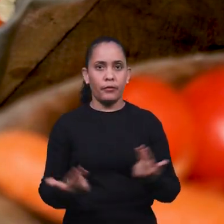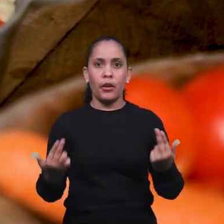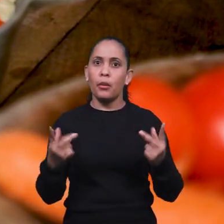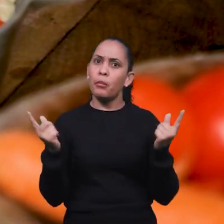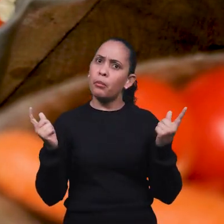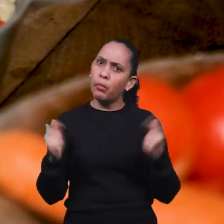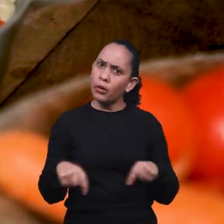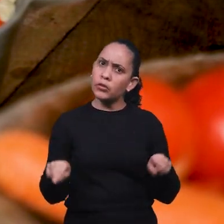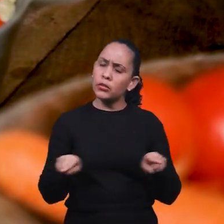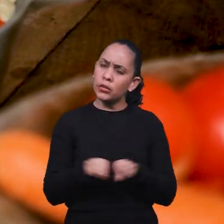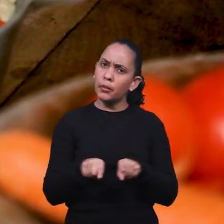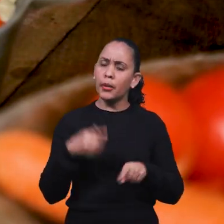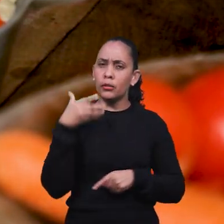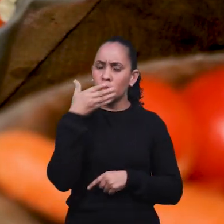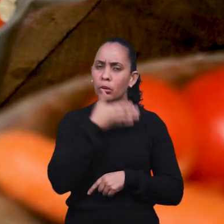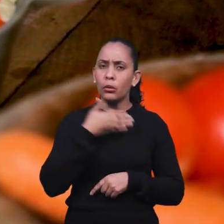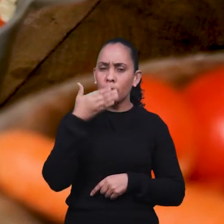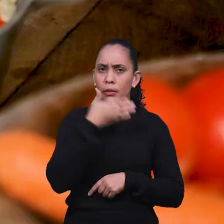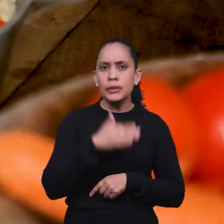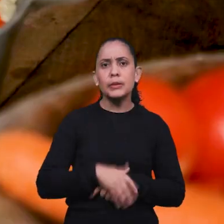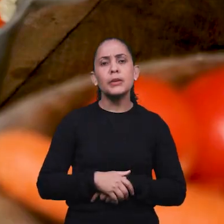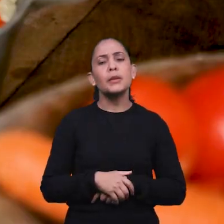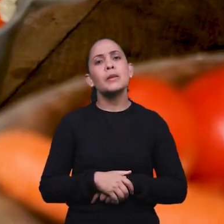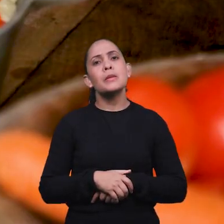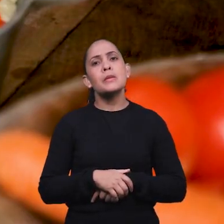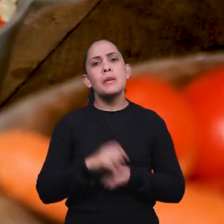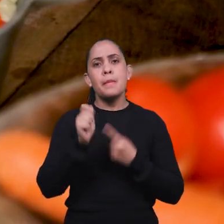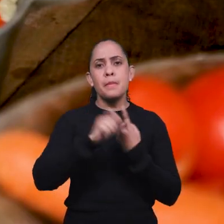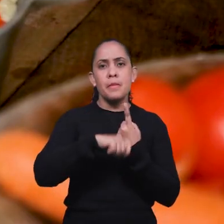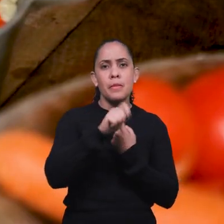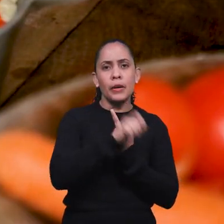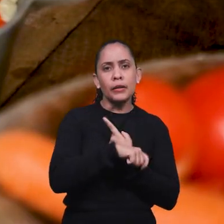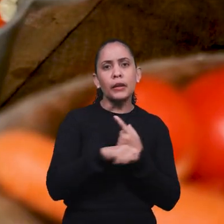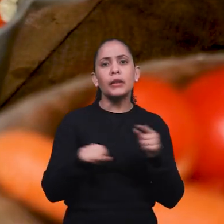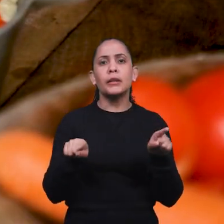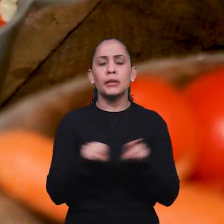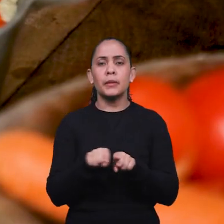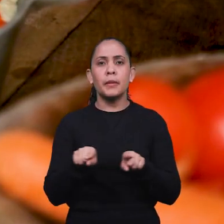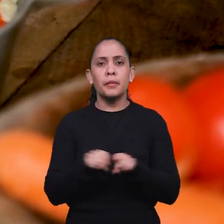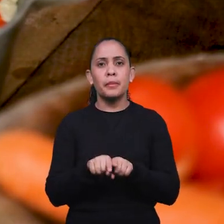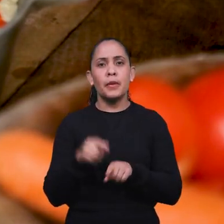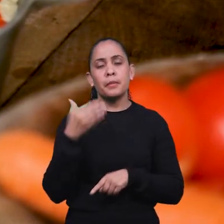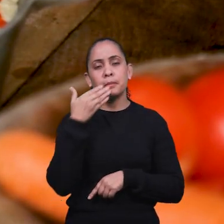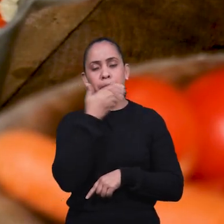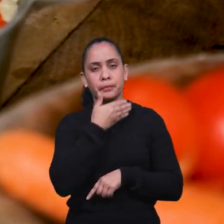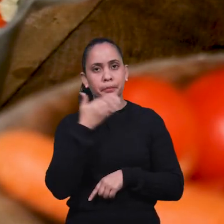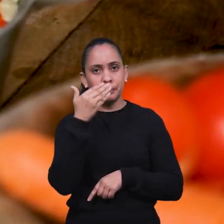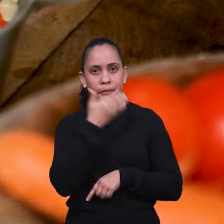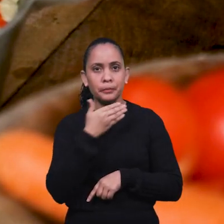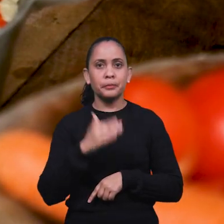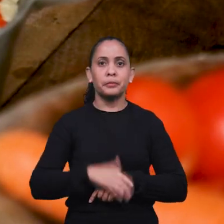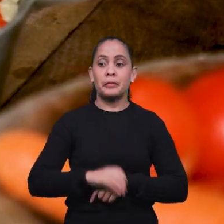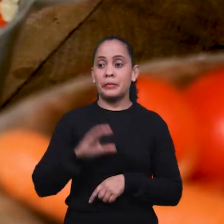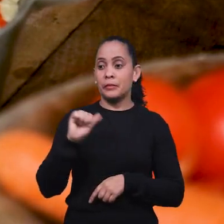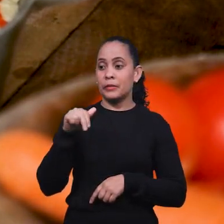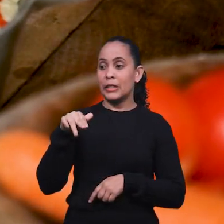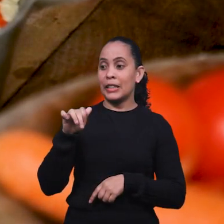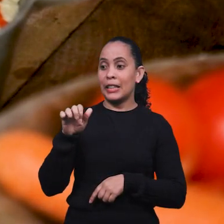até doce, irmã Glória. Pode fazer com banana, açúcar e canela. Pode esparramar. Leite condensado.